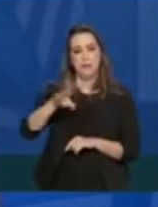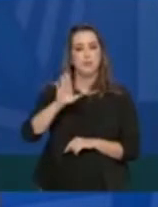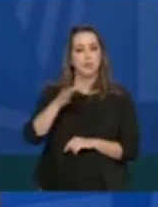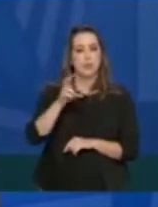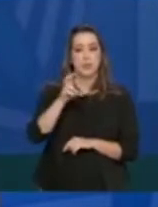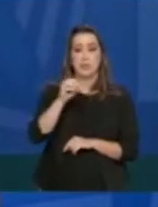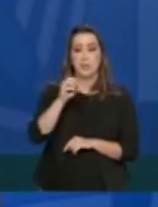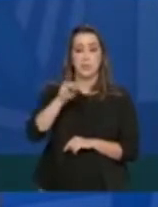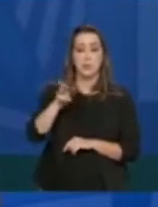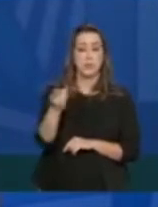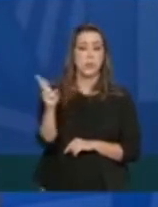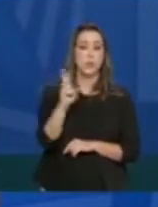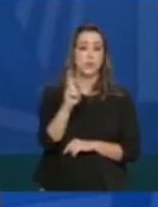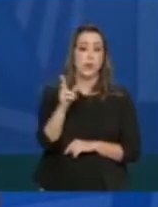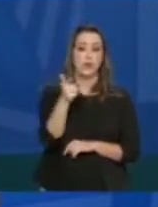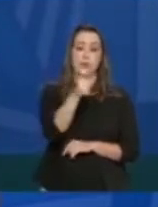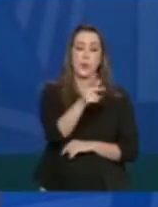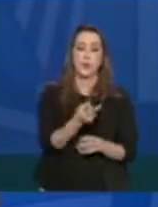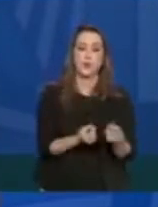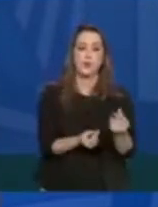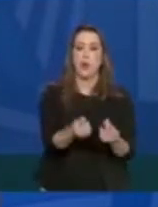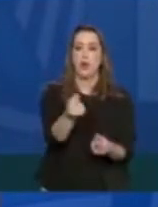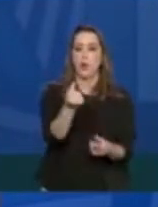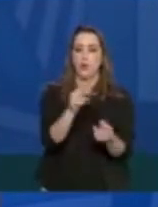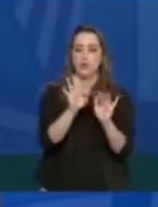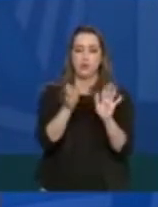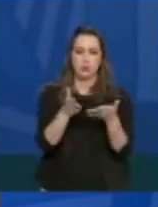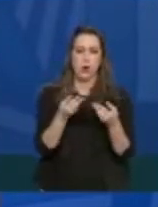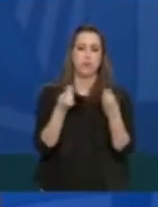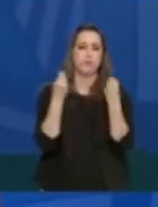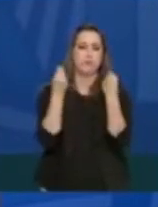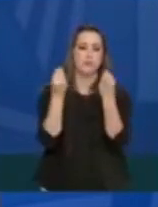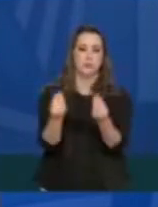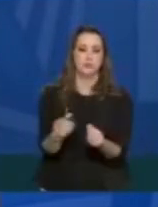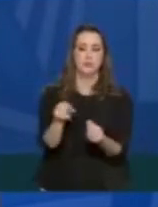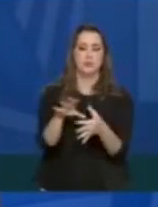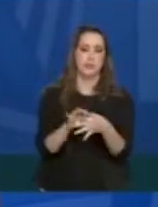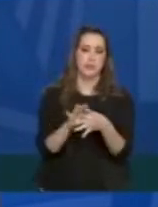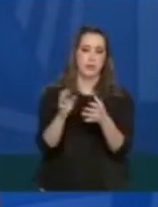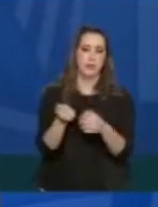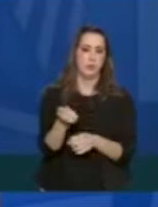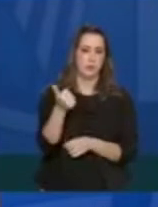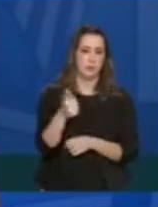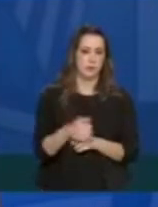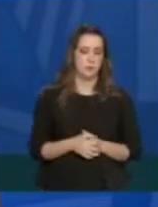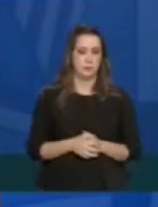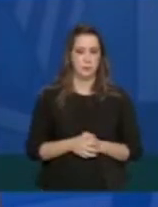milhões, outros valores estão para serem liberados.